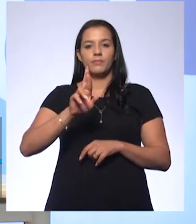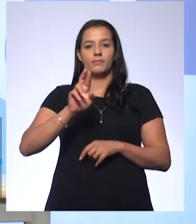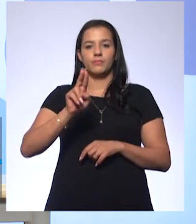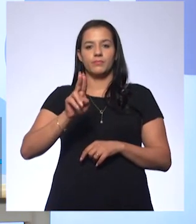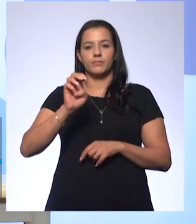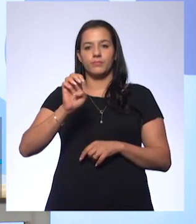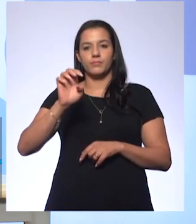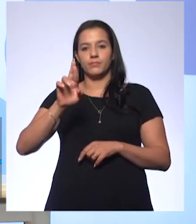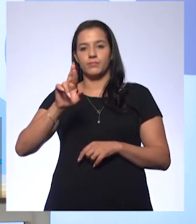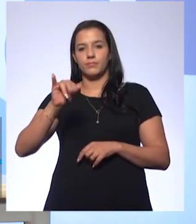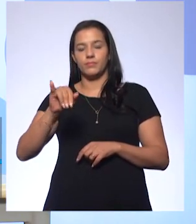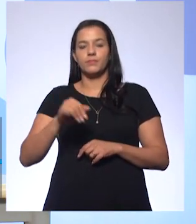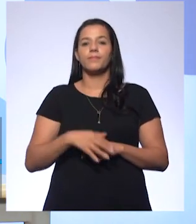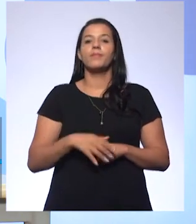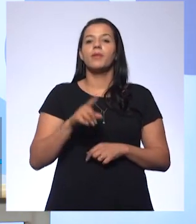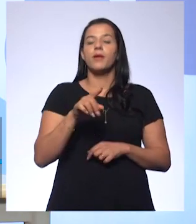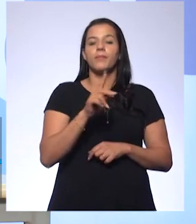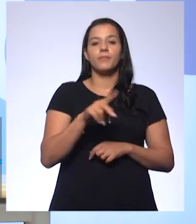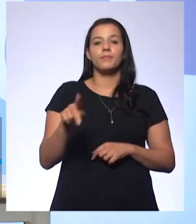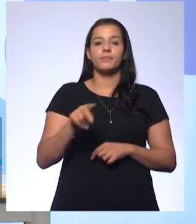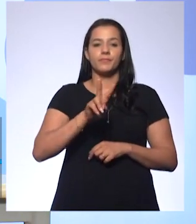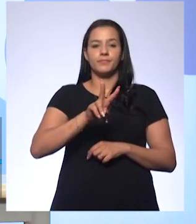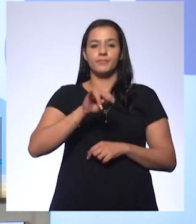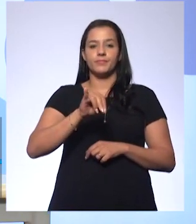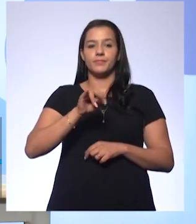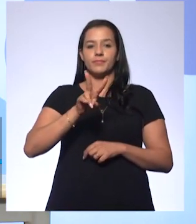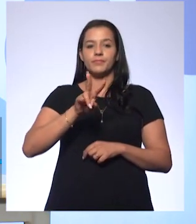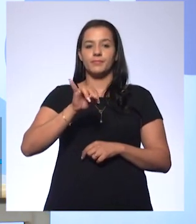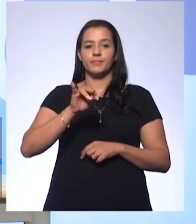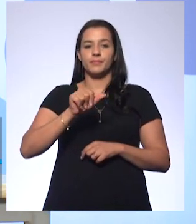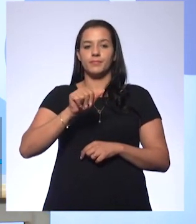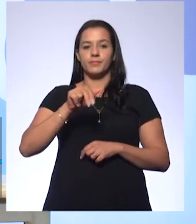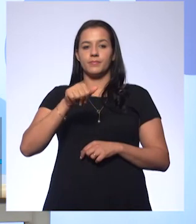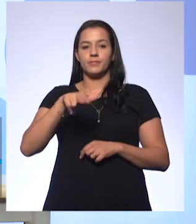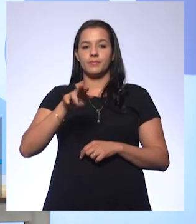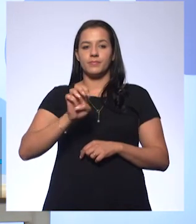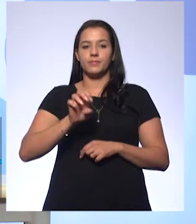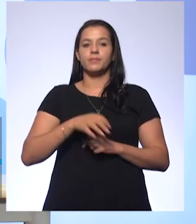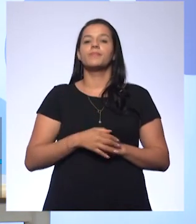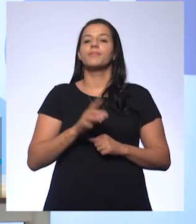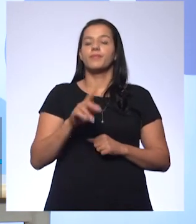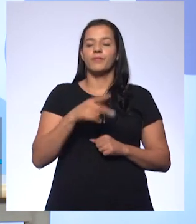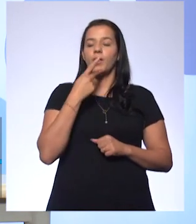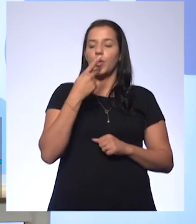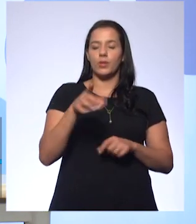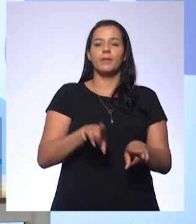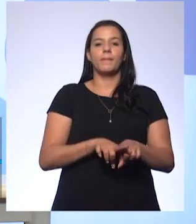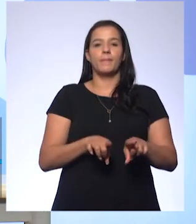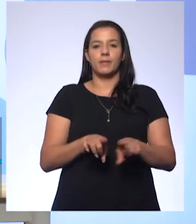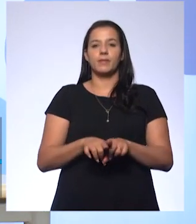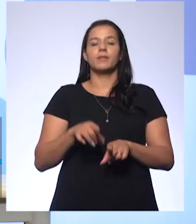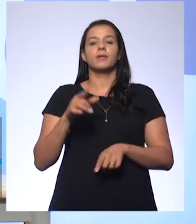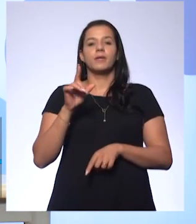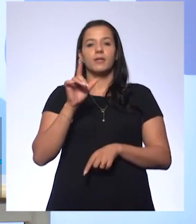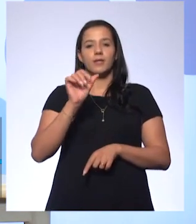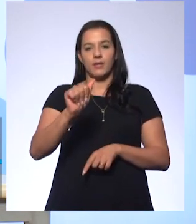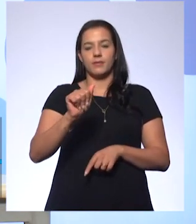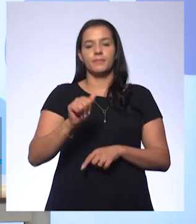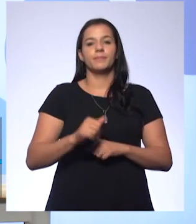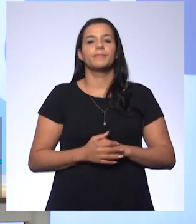que a resposta seria a letra A. Olha lá, todo mundo alternativa A. Professor Norberto da PEI Nestor de Camargo